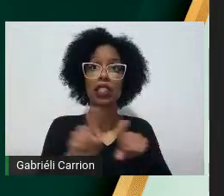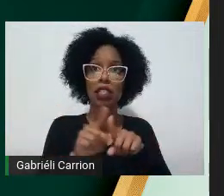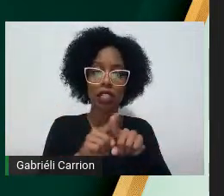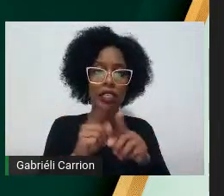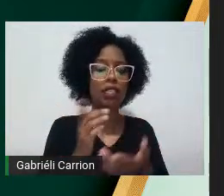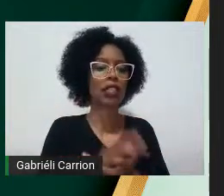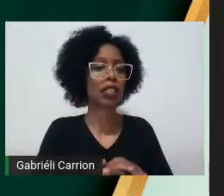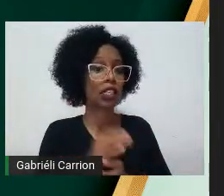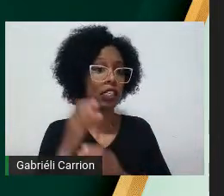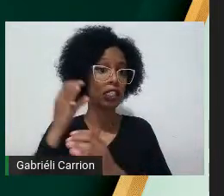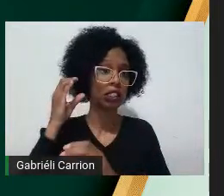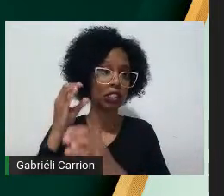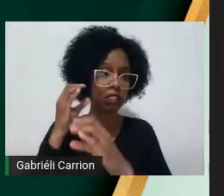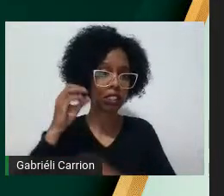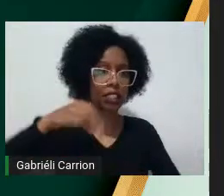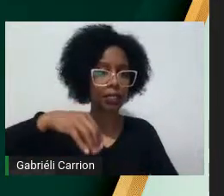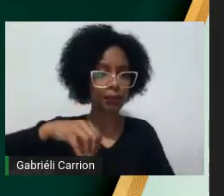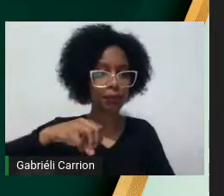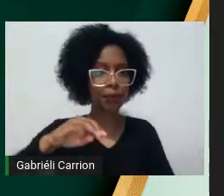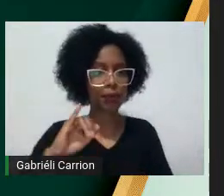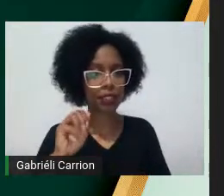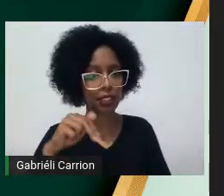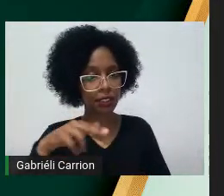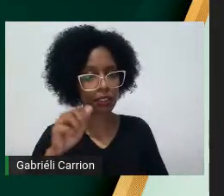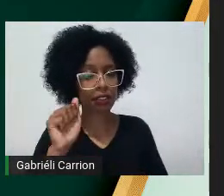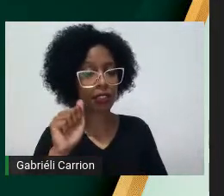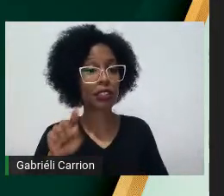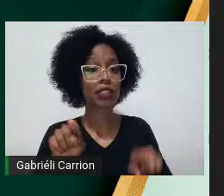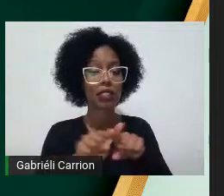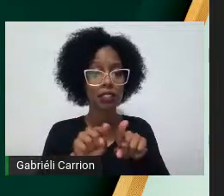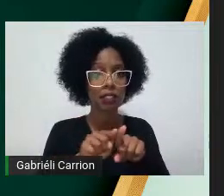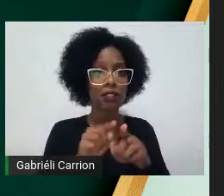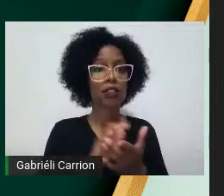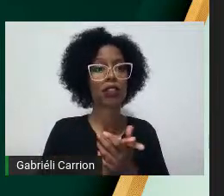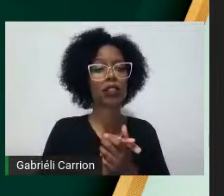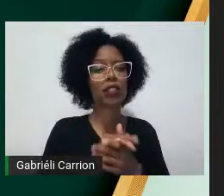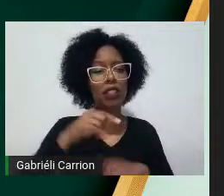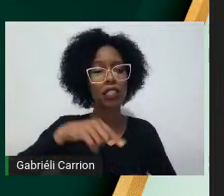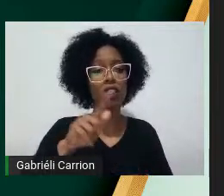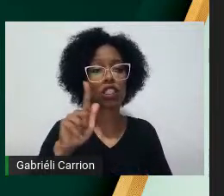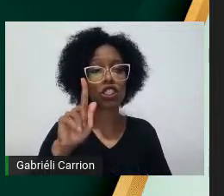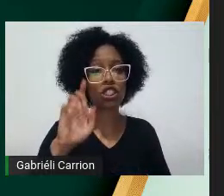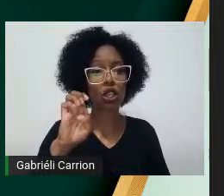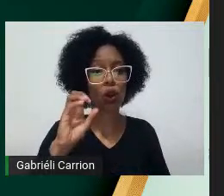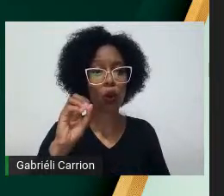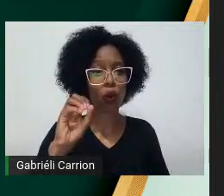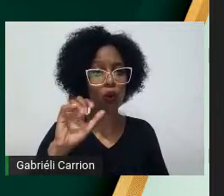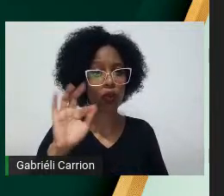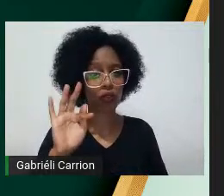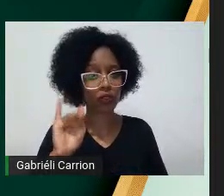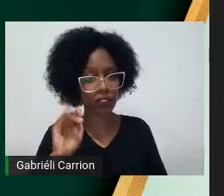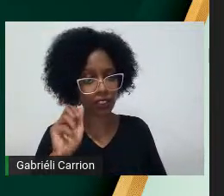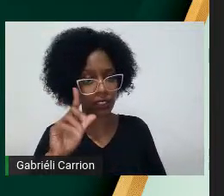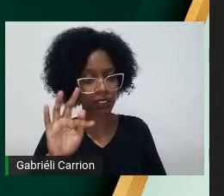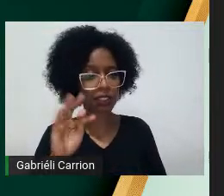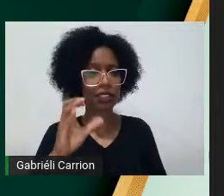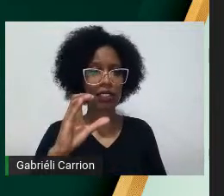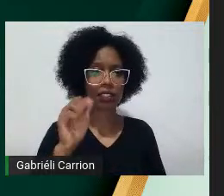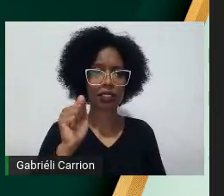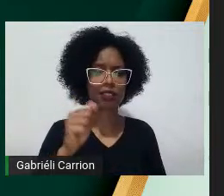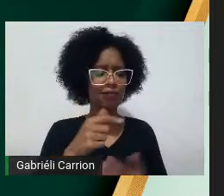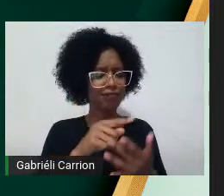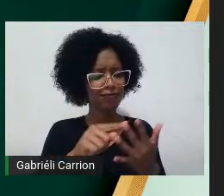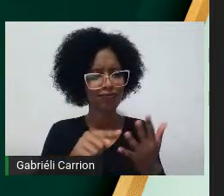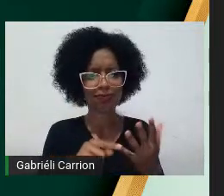de Minas, temos a mineração, nós temos aqui a geofísica, acreditem em vocês. Obrigado aos